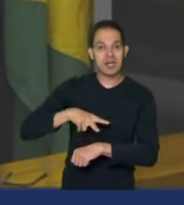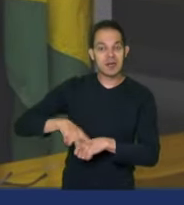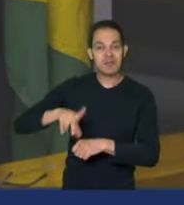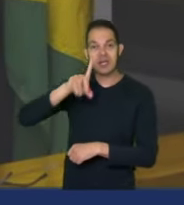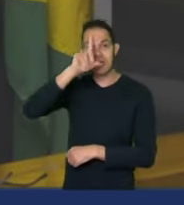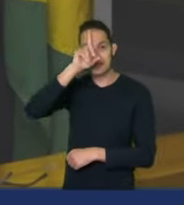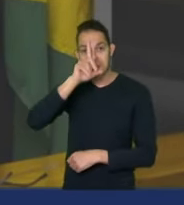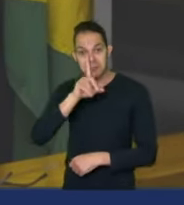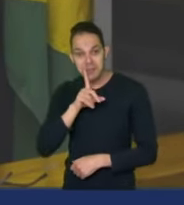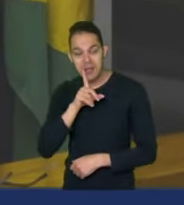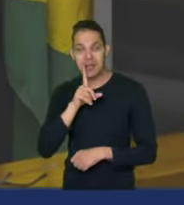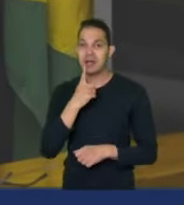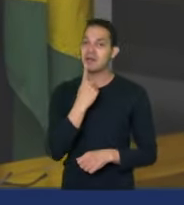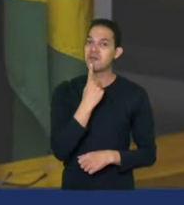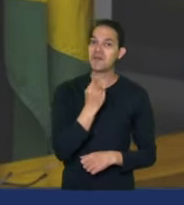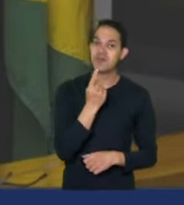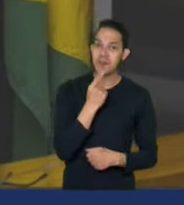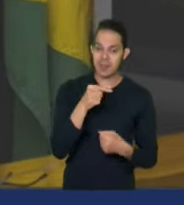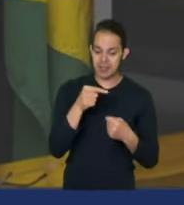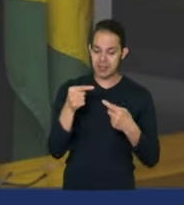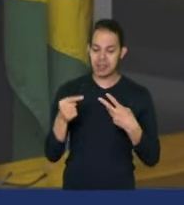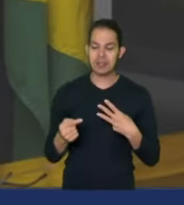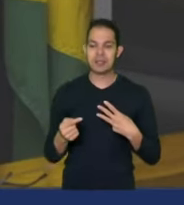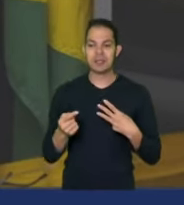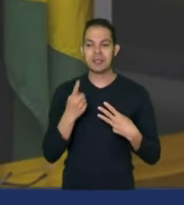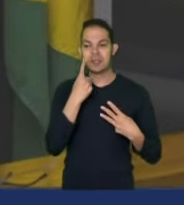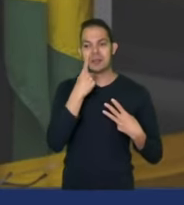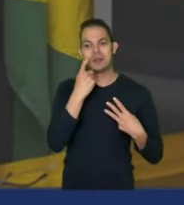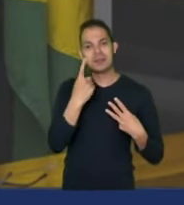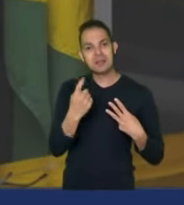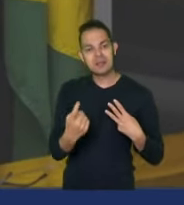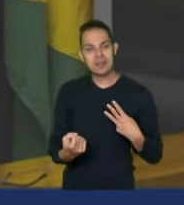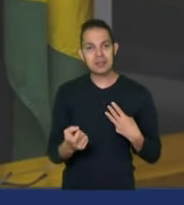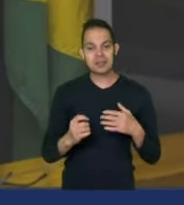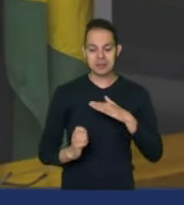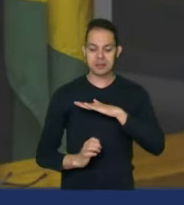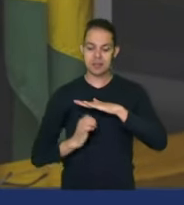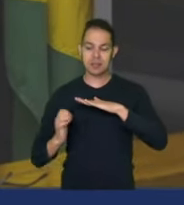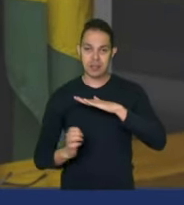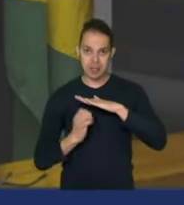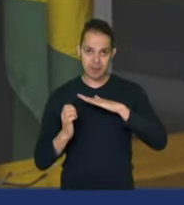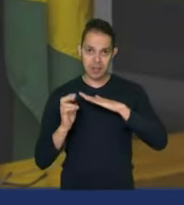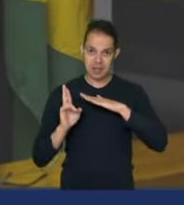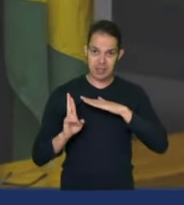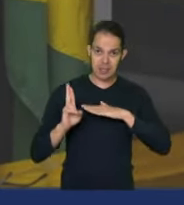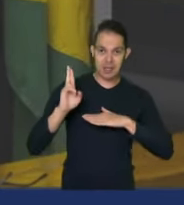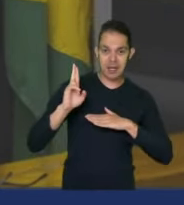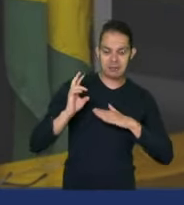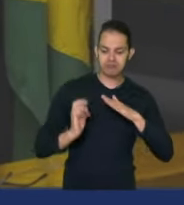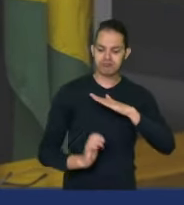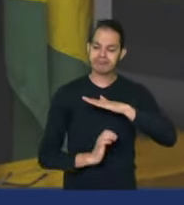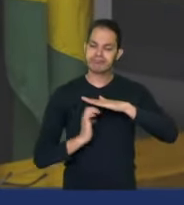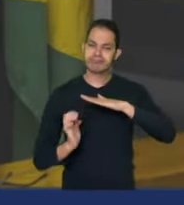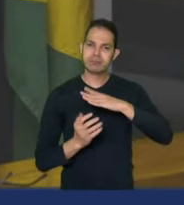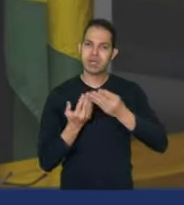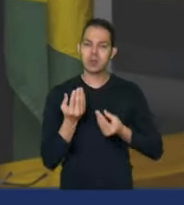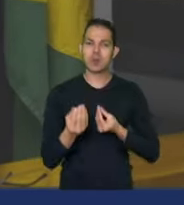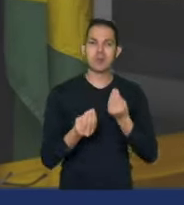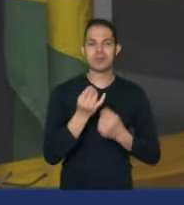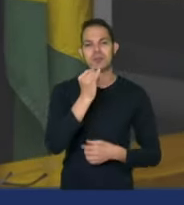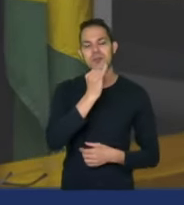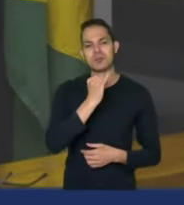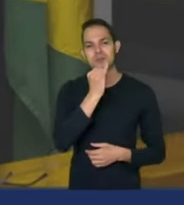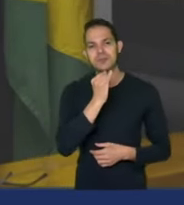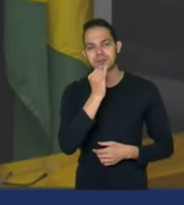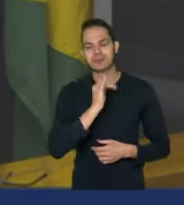vermelha. Interessante que estas empresas que têm a concessão, elas têm, por exemplo, e aí